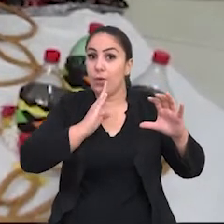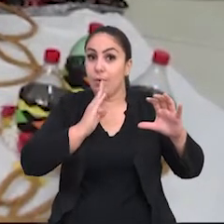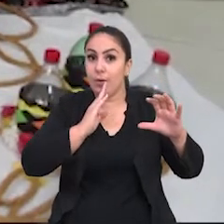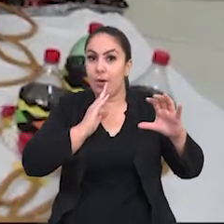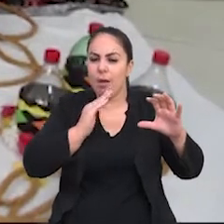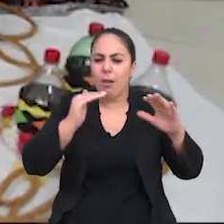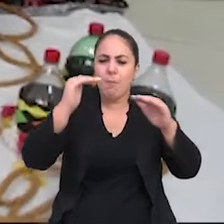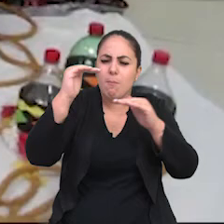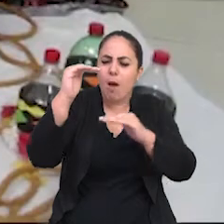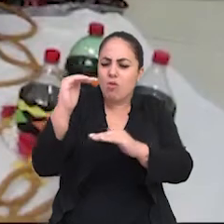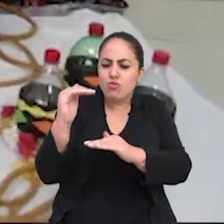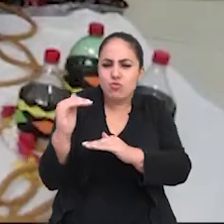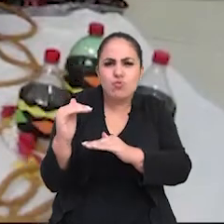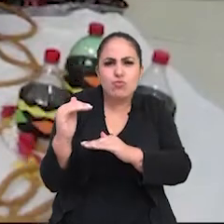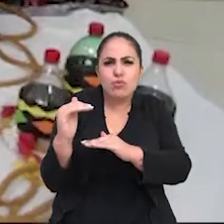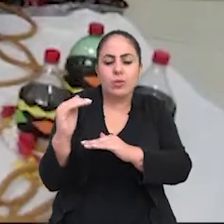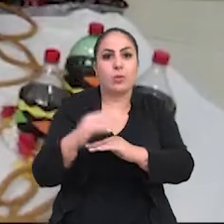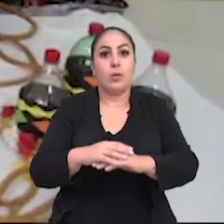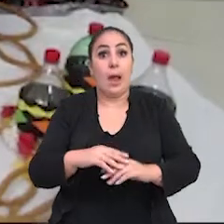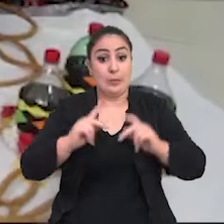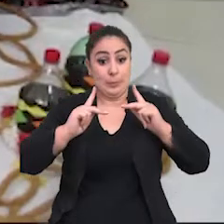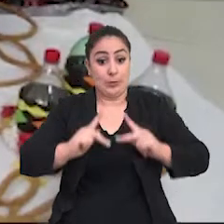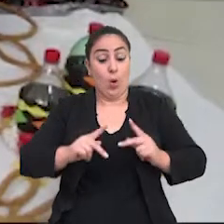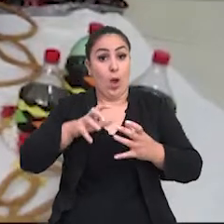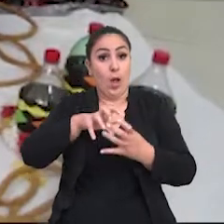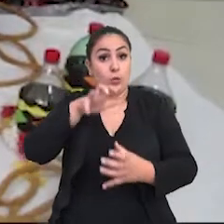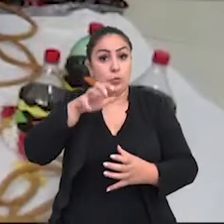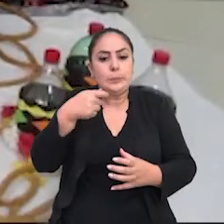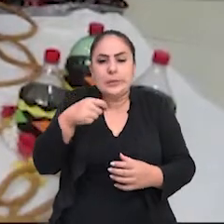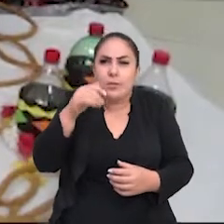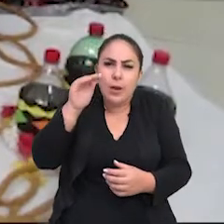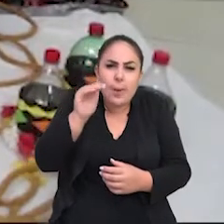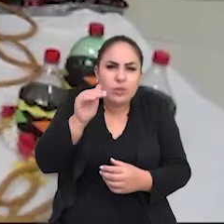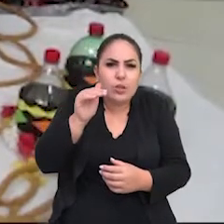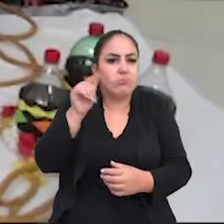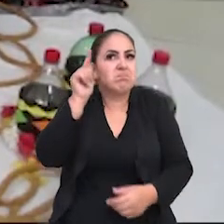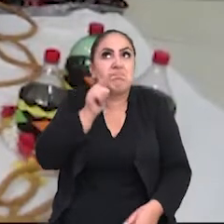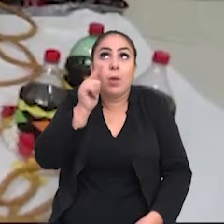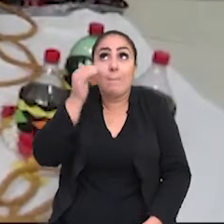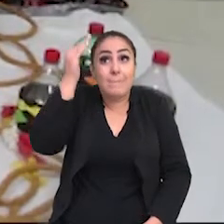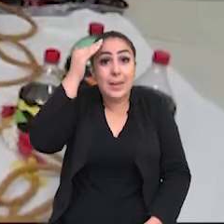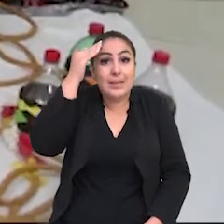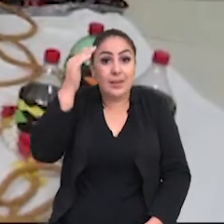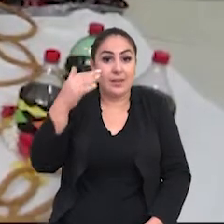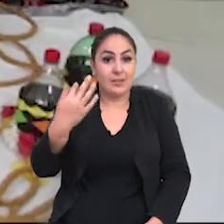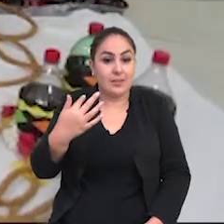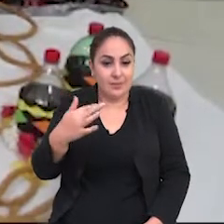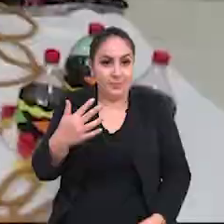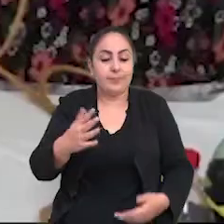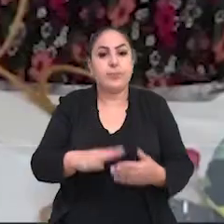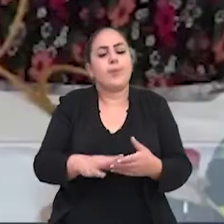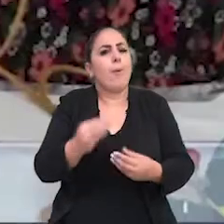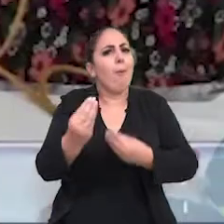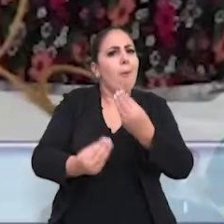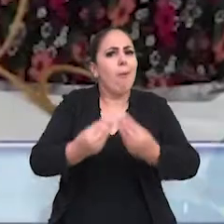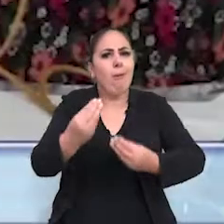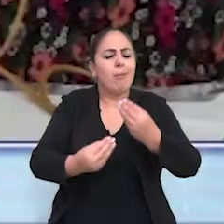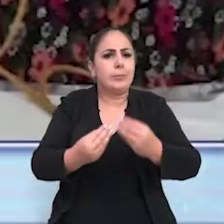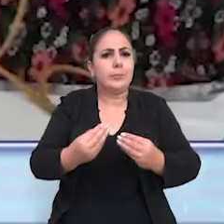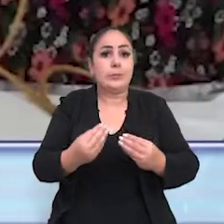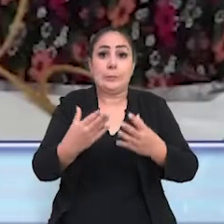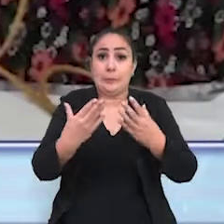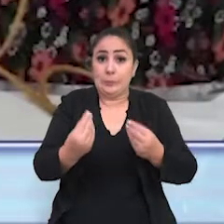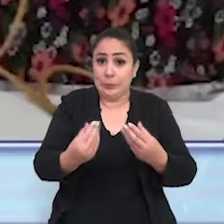conhece. Ele era desse tamanho. E os adultos tinham que andar abaixados para não bater a cabeça. Como